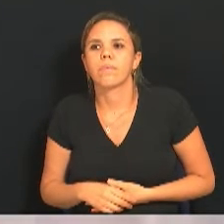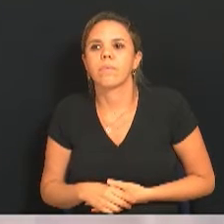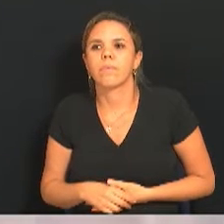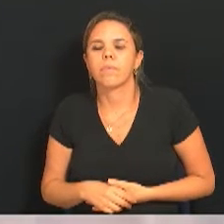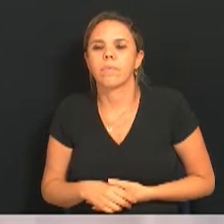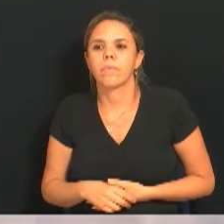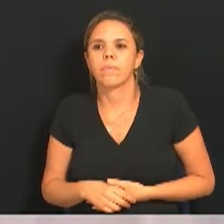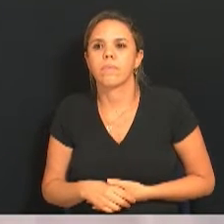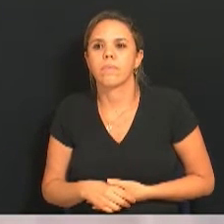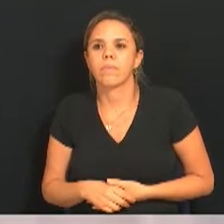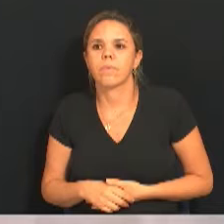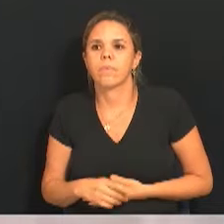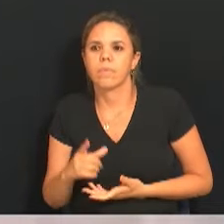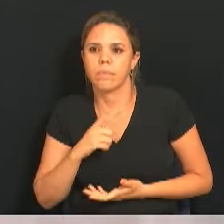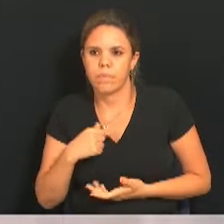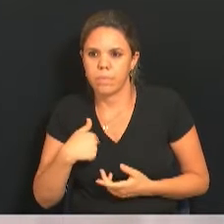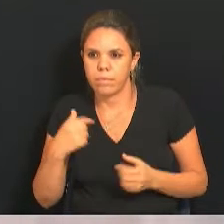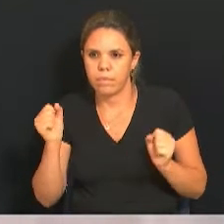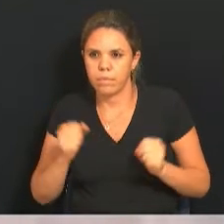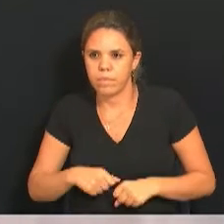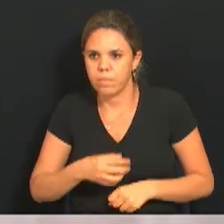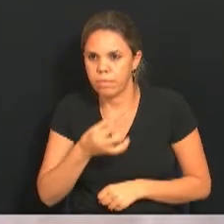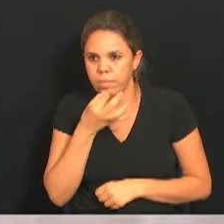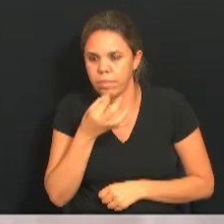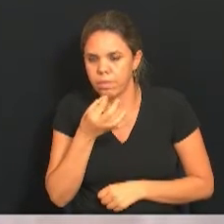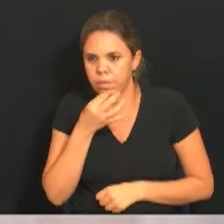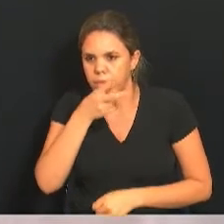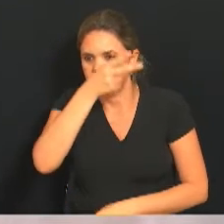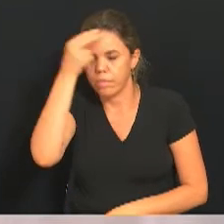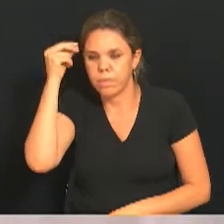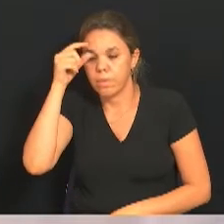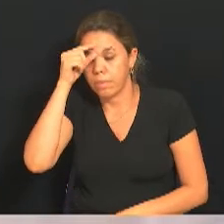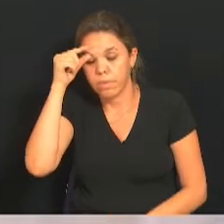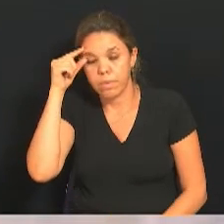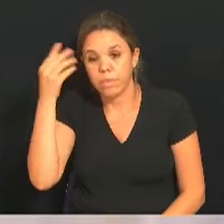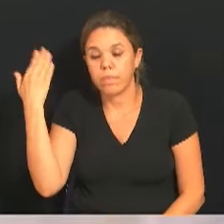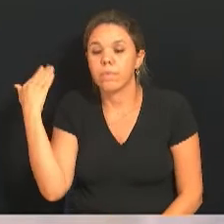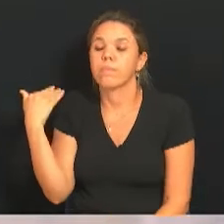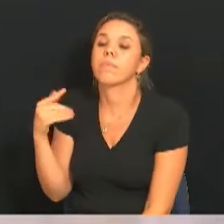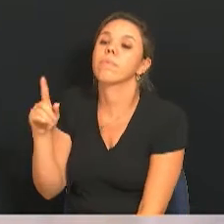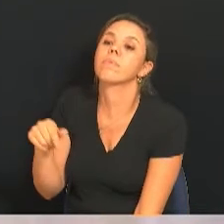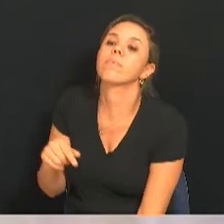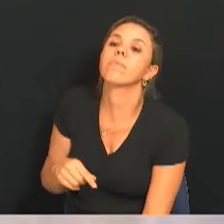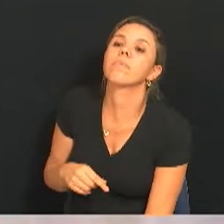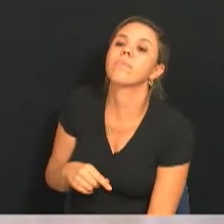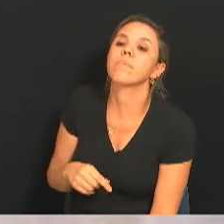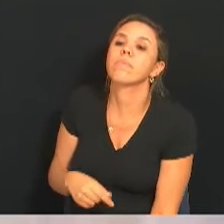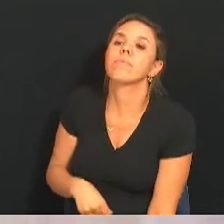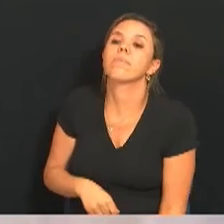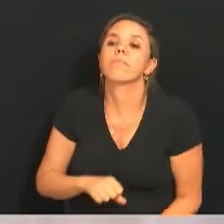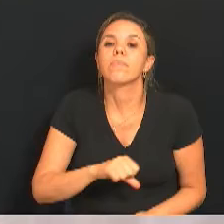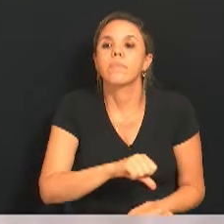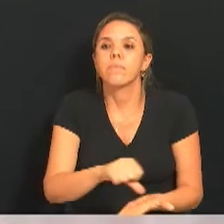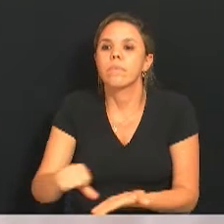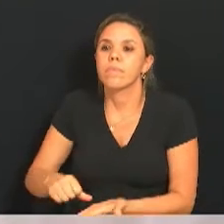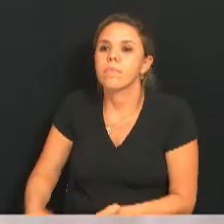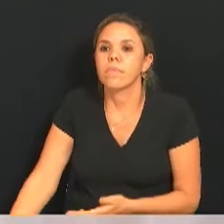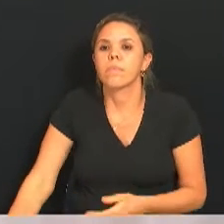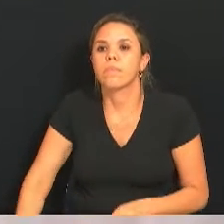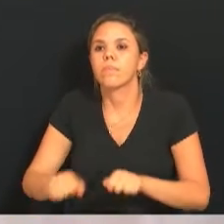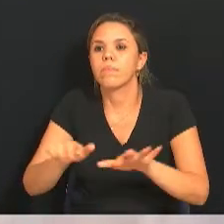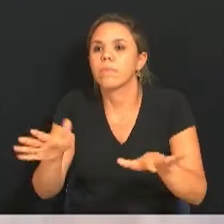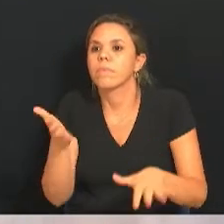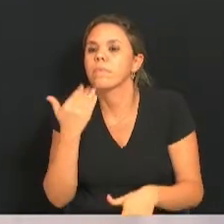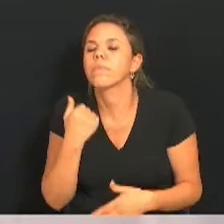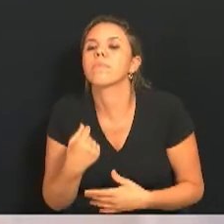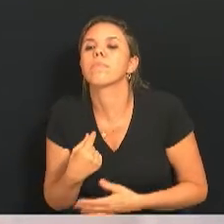Eu havia sugerido para o prefeito Jonas esta questão dos locais de distribuição de comida, por